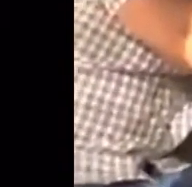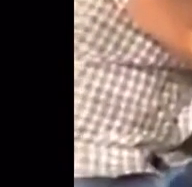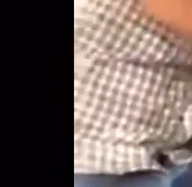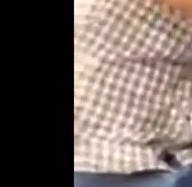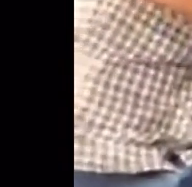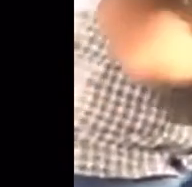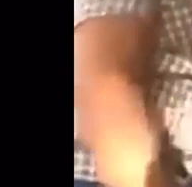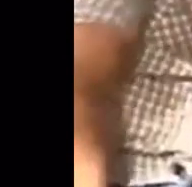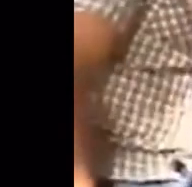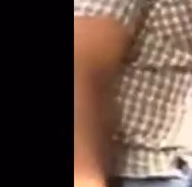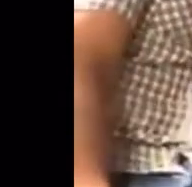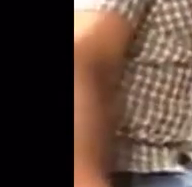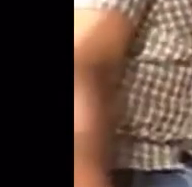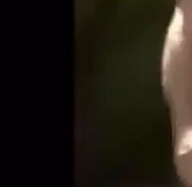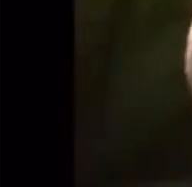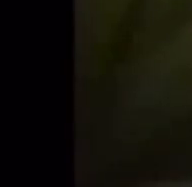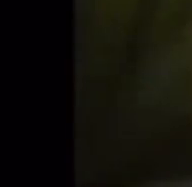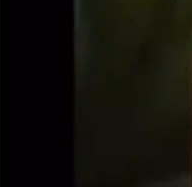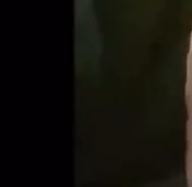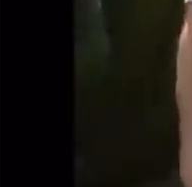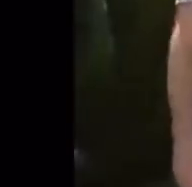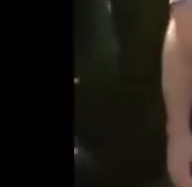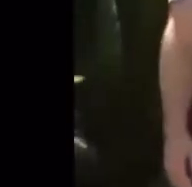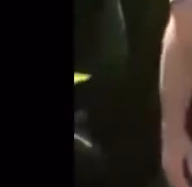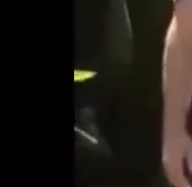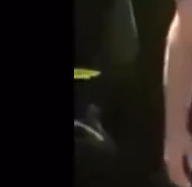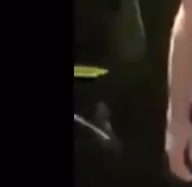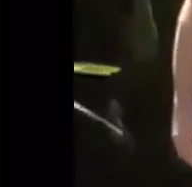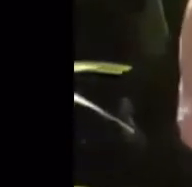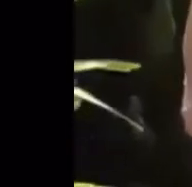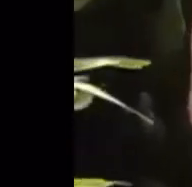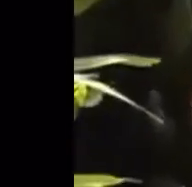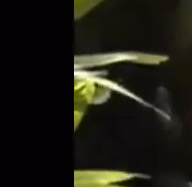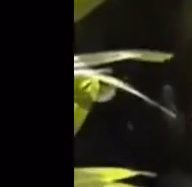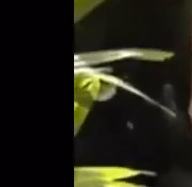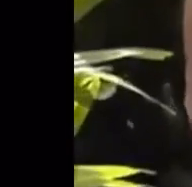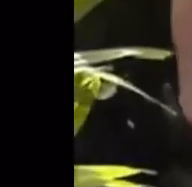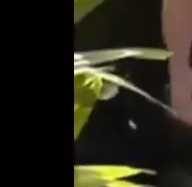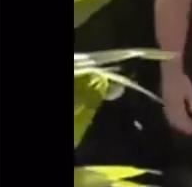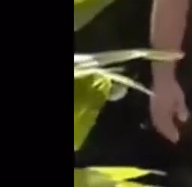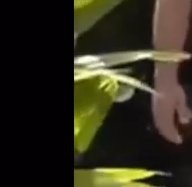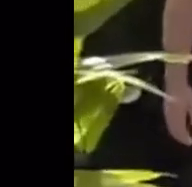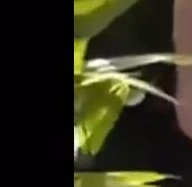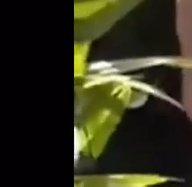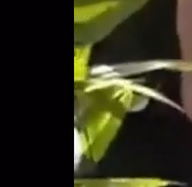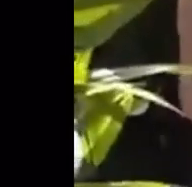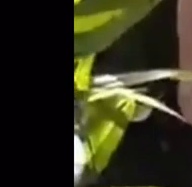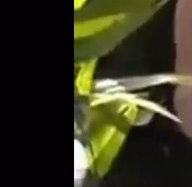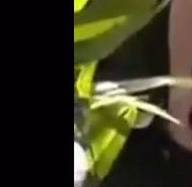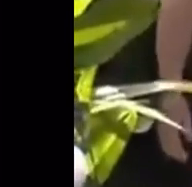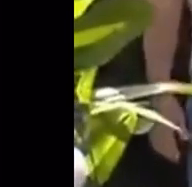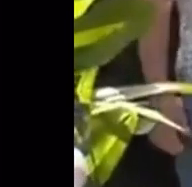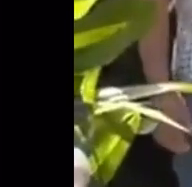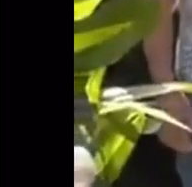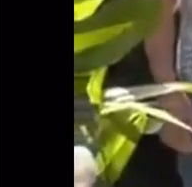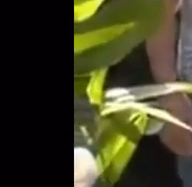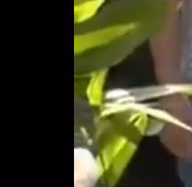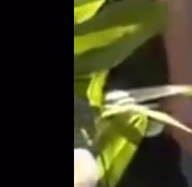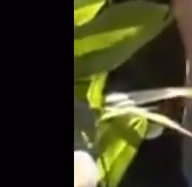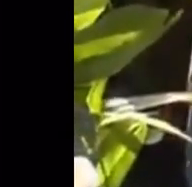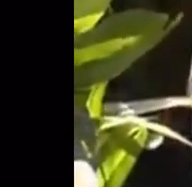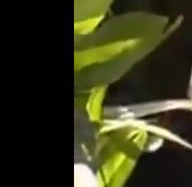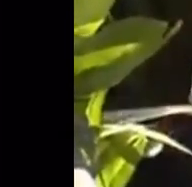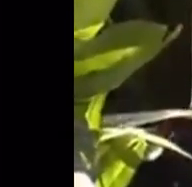Casa de Compadre, é São João o ano inteiro? Com toda certeza, Cássio. A proposta que nós fizemos hoje dentro da Paraíba é tentar